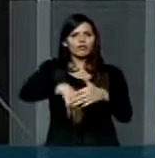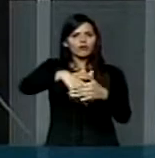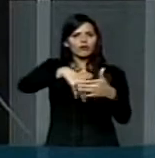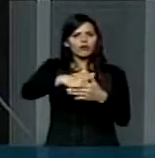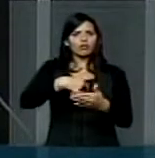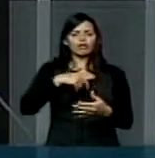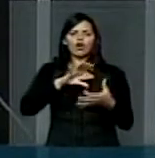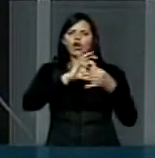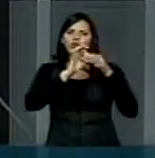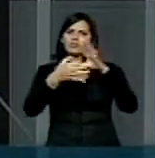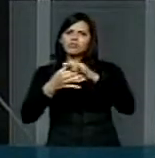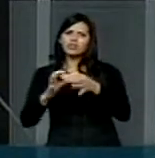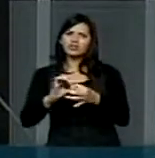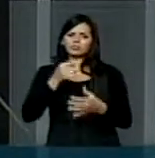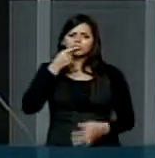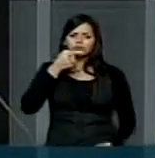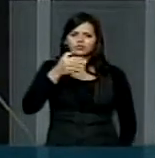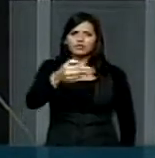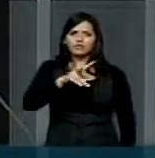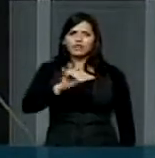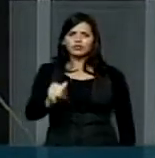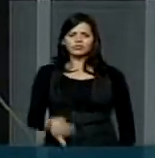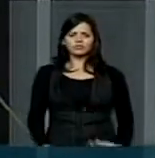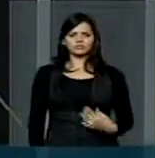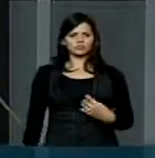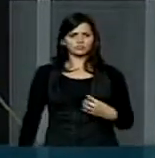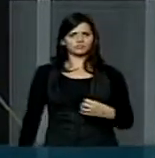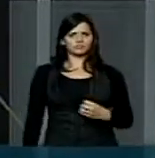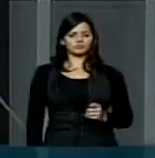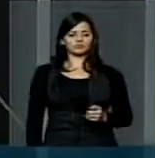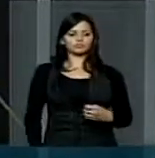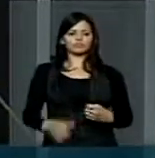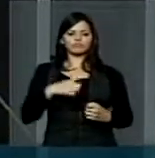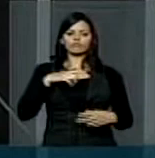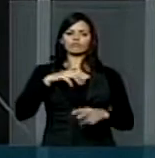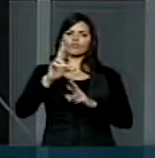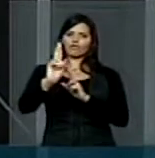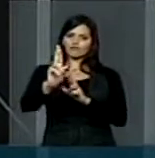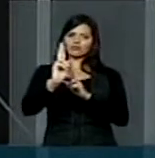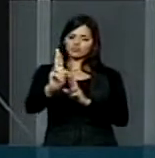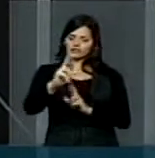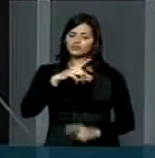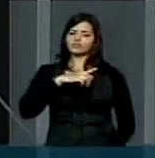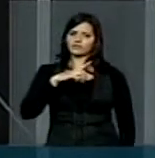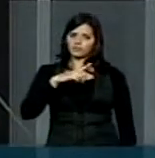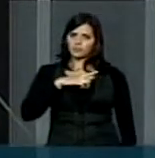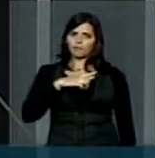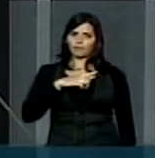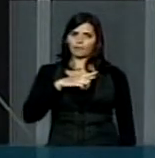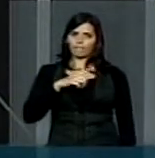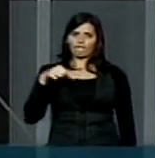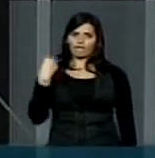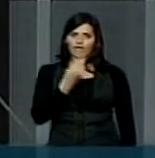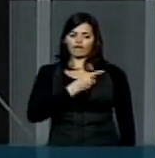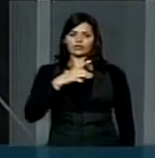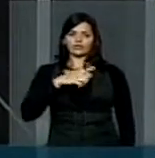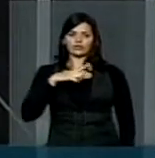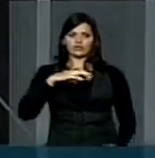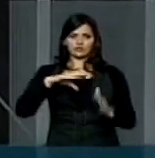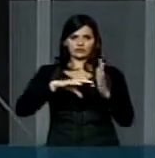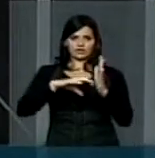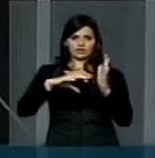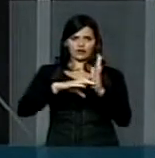das Olimpíadas. Eu tenho esperança. Nós temos no